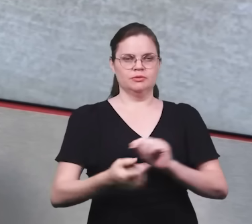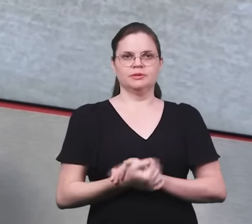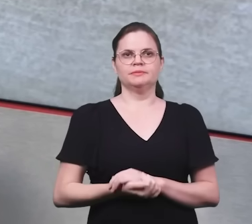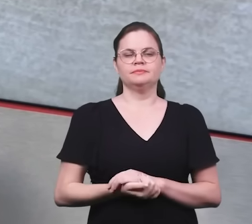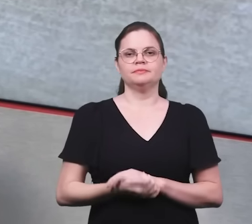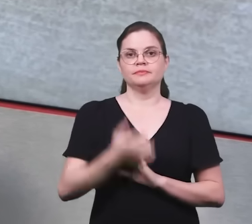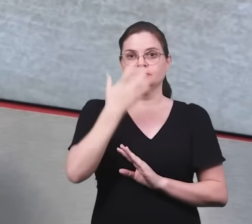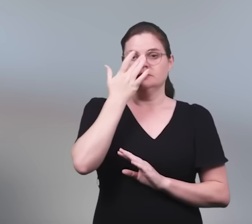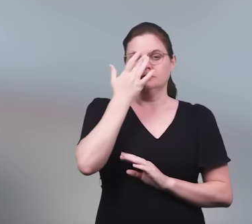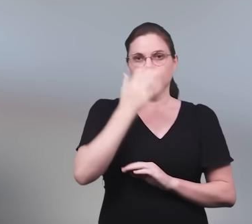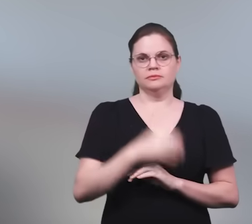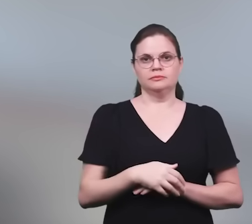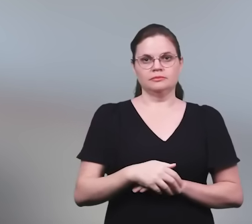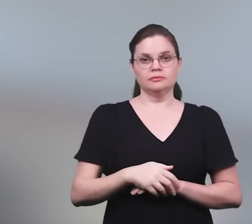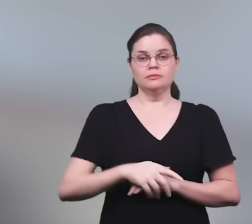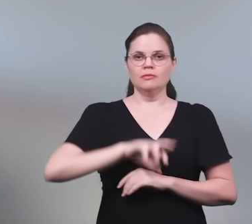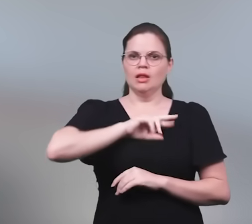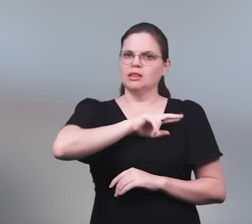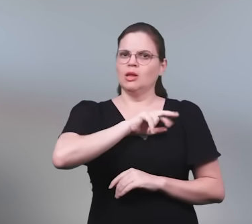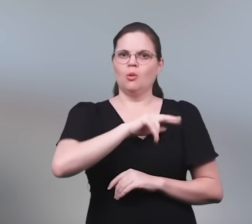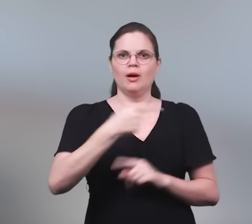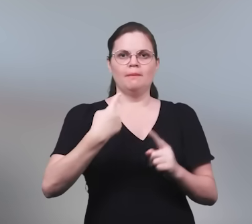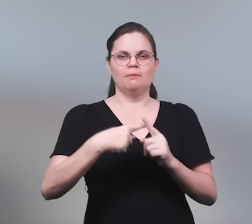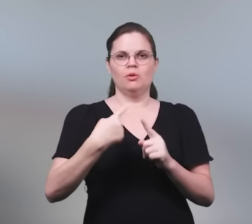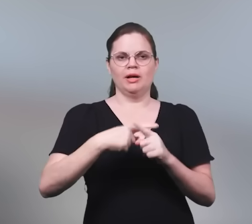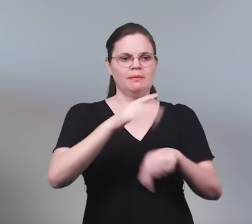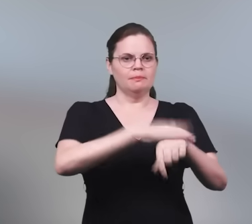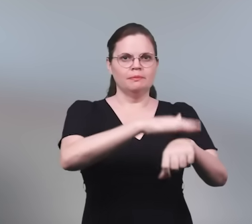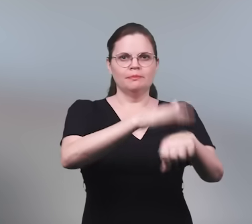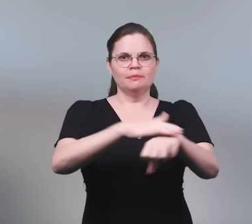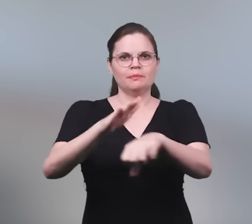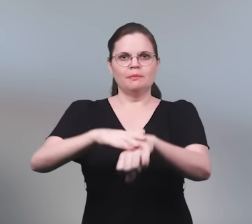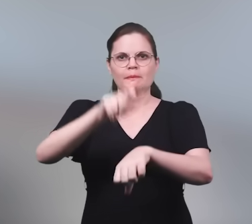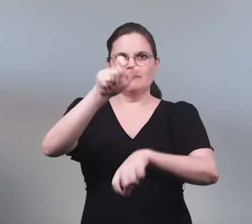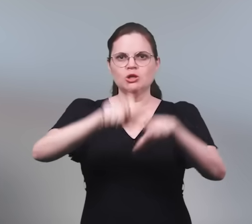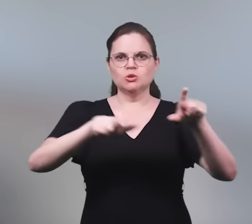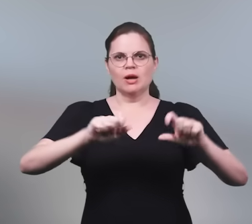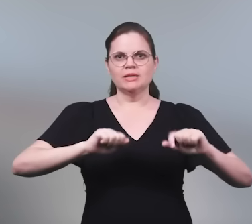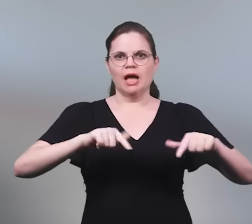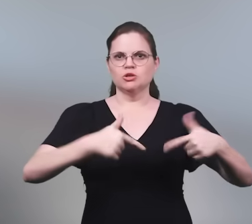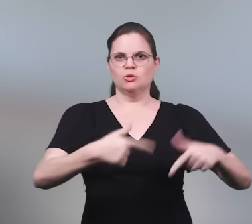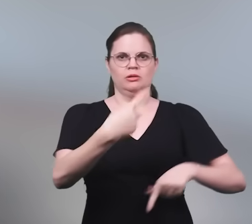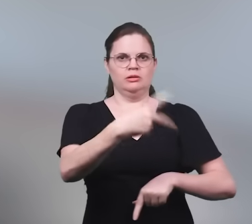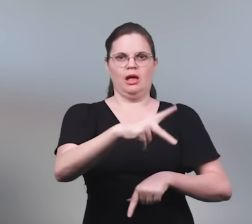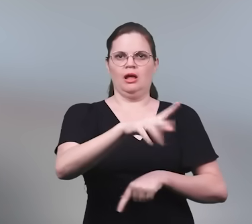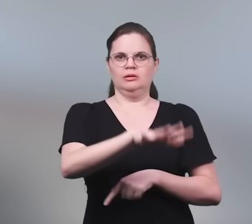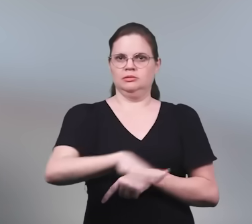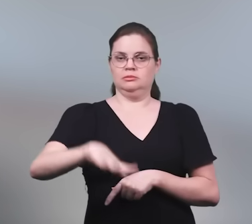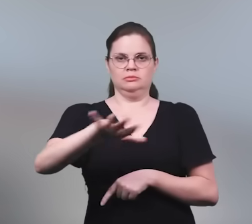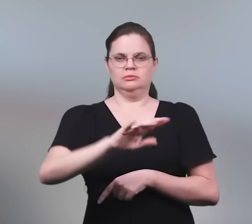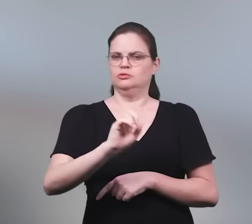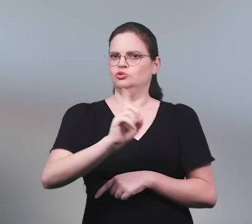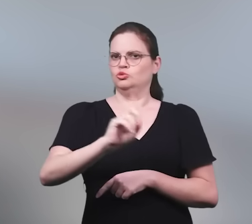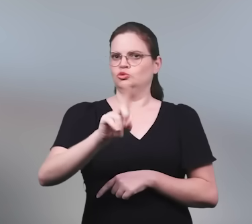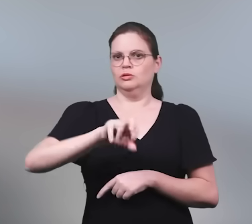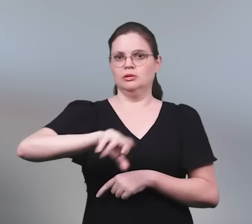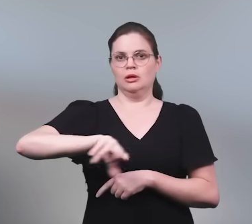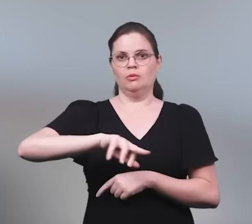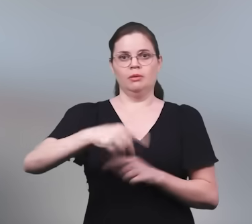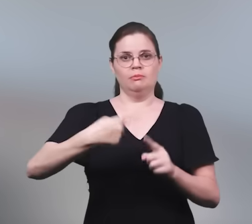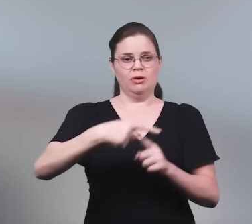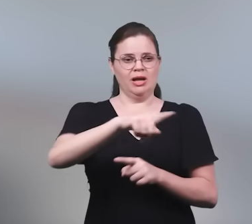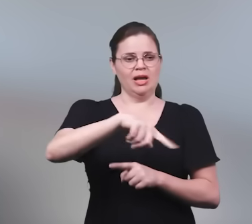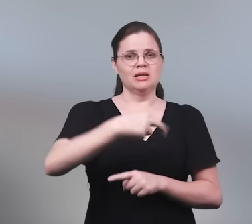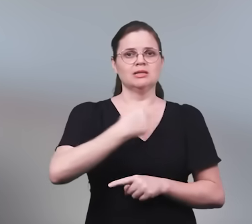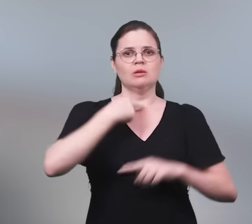exatamente assim, ele diz assim, não vem das obras, ou seja, a salvação não vem das obras, para